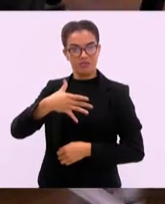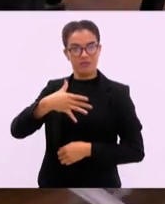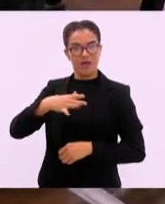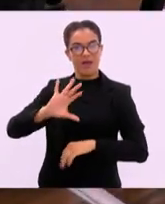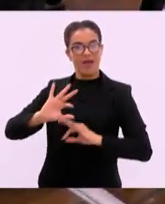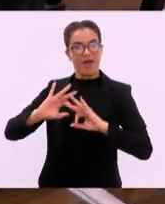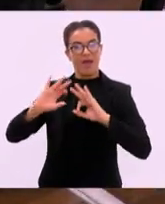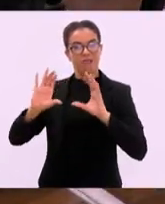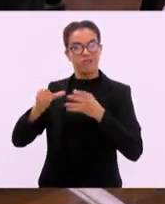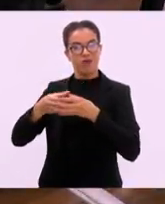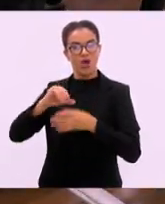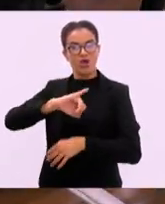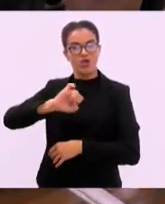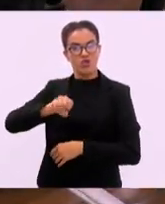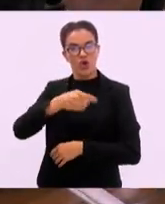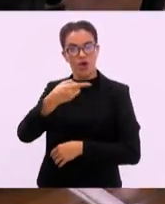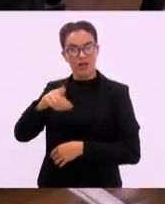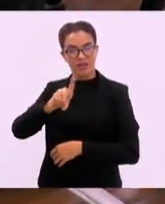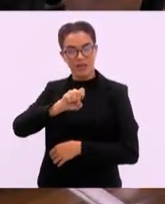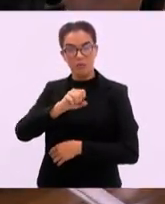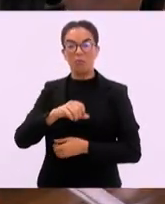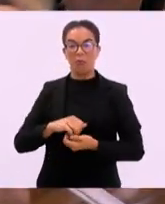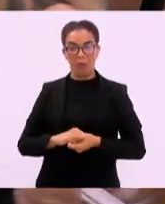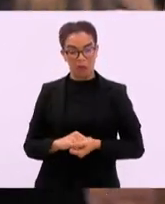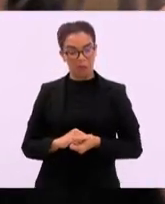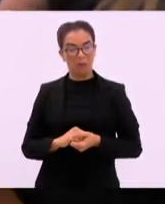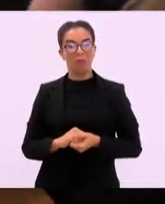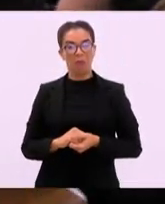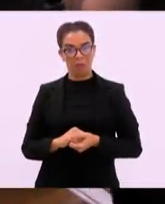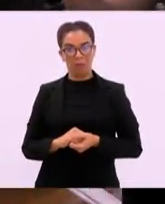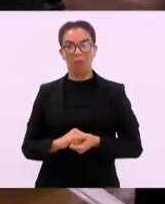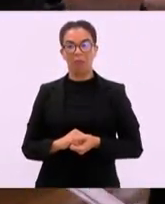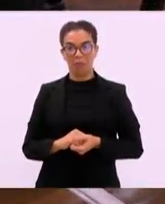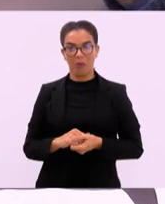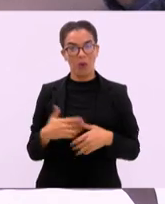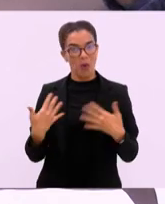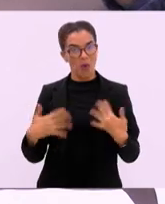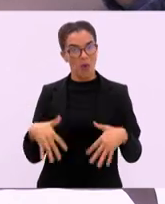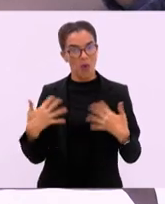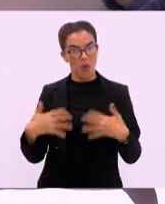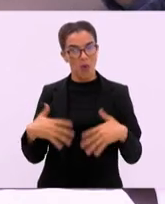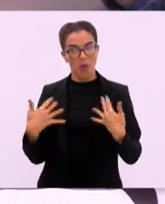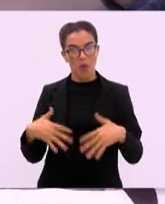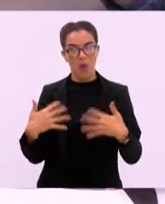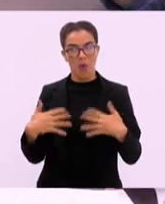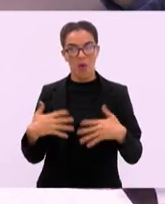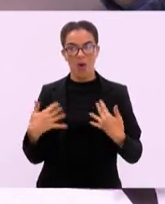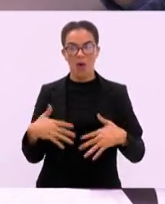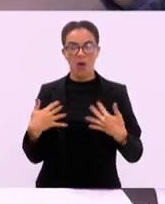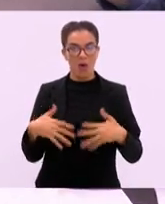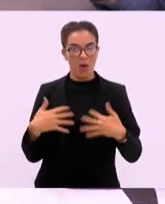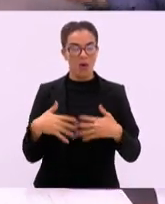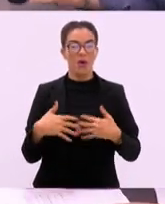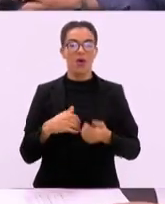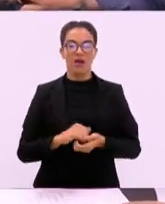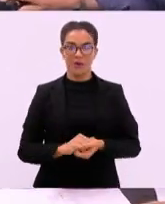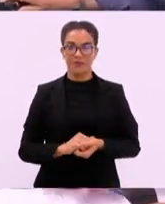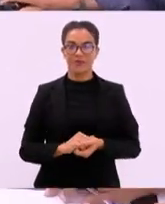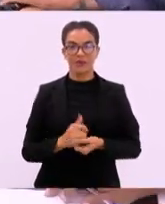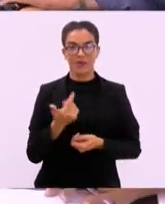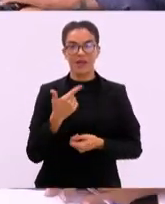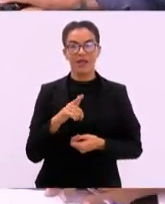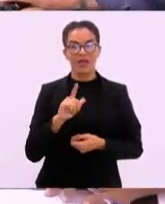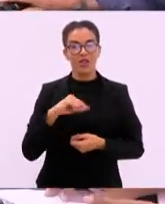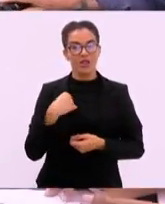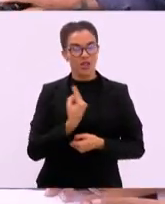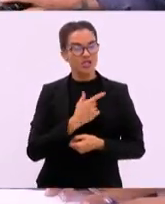está nomeando até no INEA. Mas o Jordão do INEA é outra dinastia. Né? É outra dinastia. Não, mas